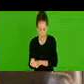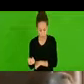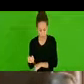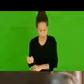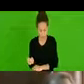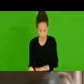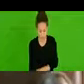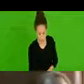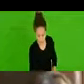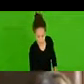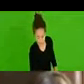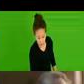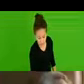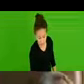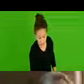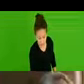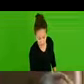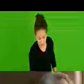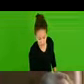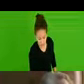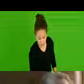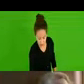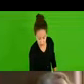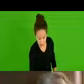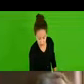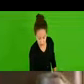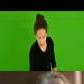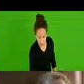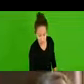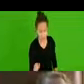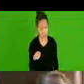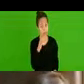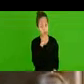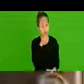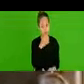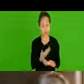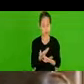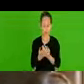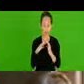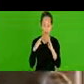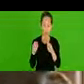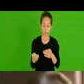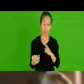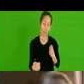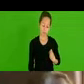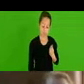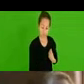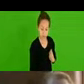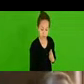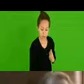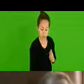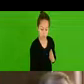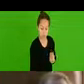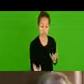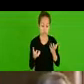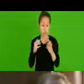Tá? Isso é o estudo de caso. Pode passar? Isso é o estudo qualitativo. Então, dar qualidade ao